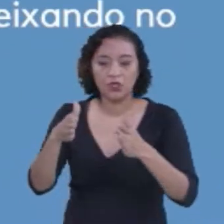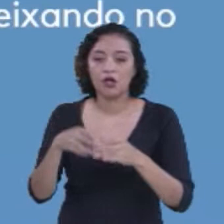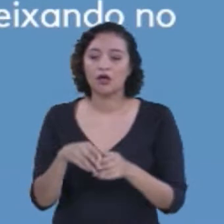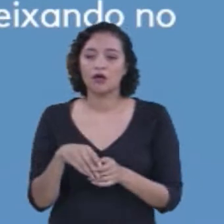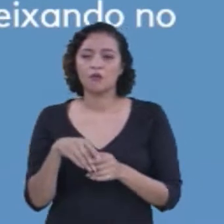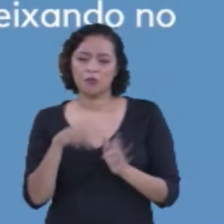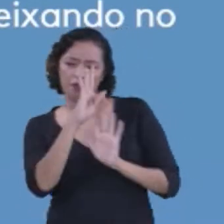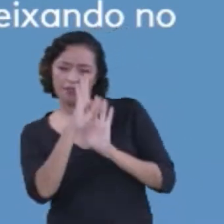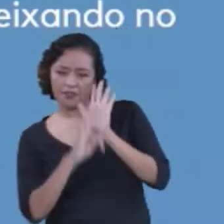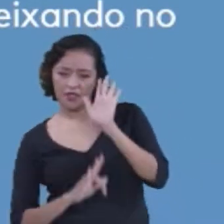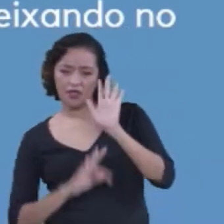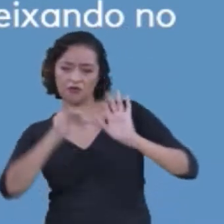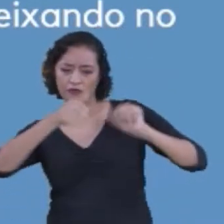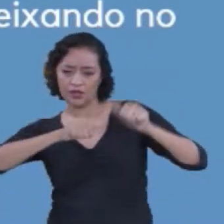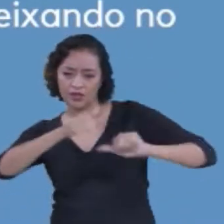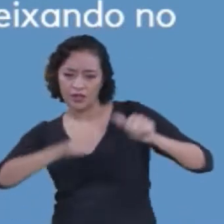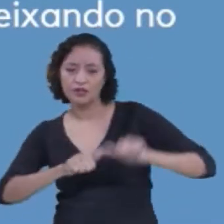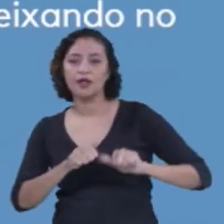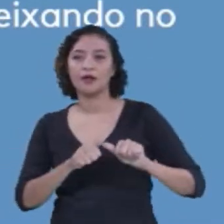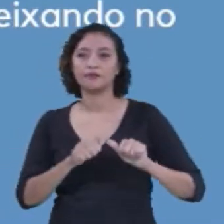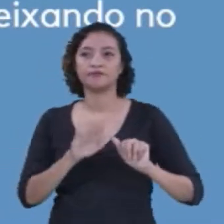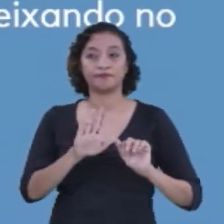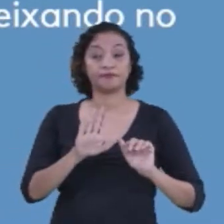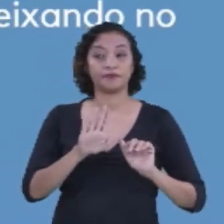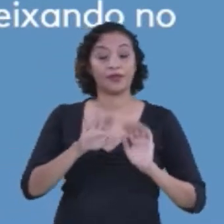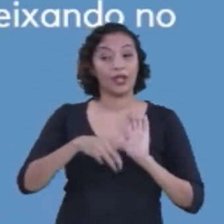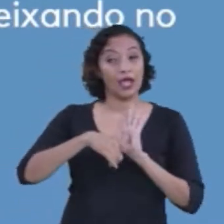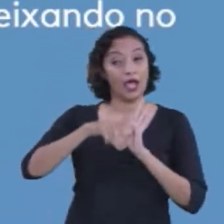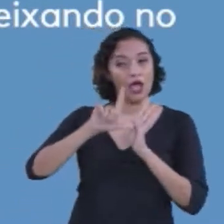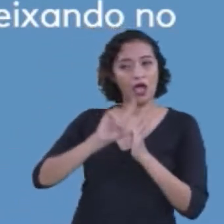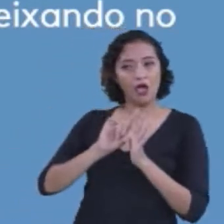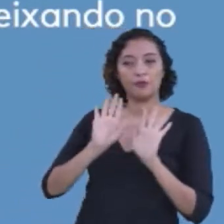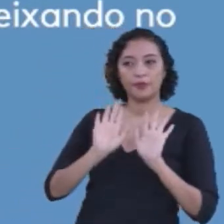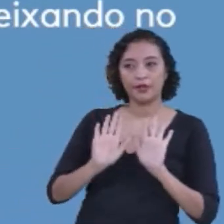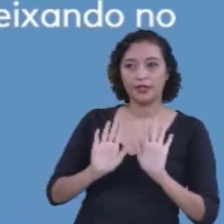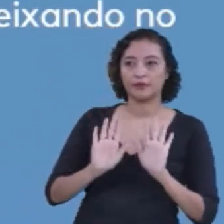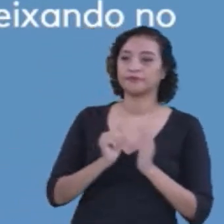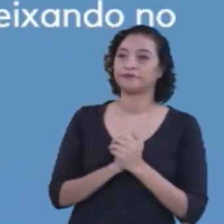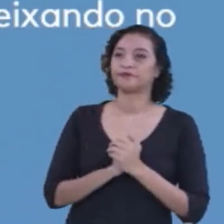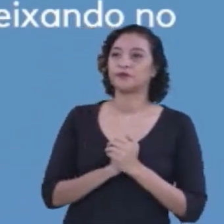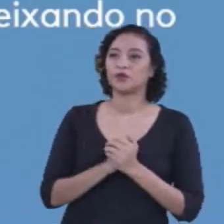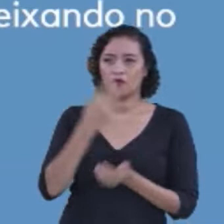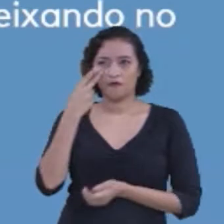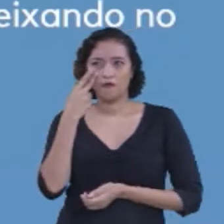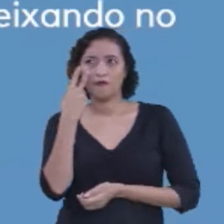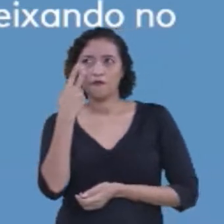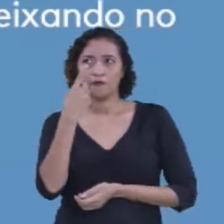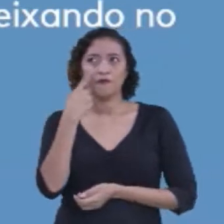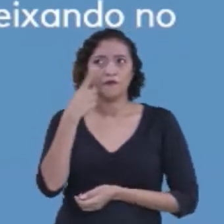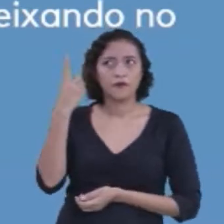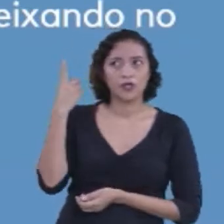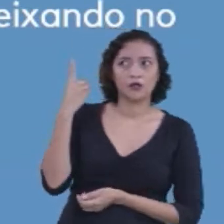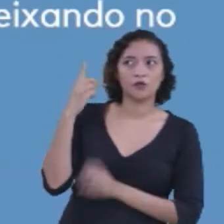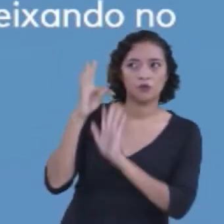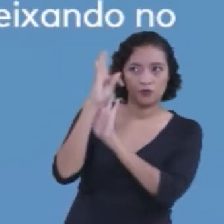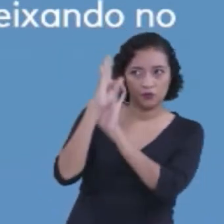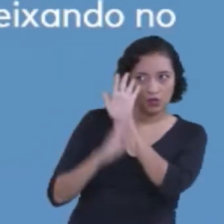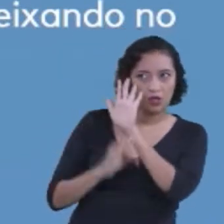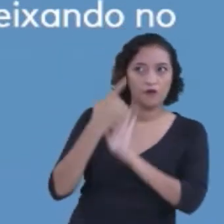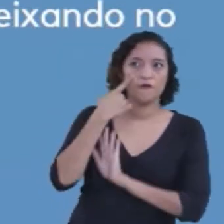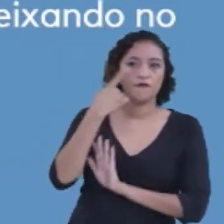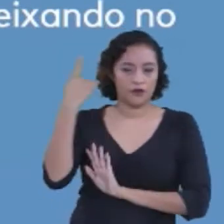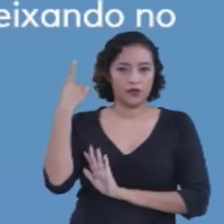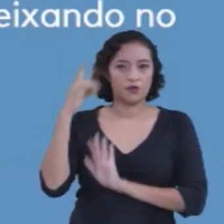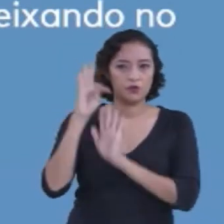Antes não, vamos prosseguir. Observaram o texto? Leram junto comigo? Muito